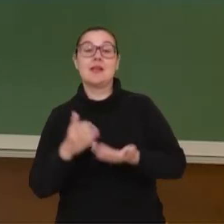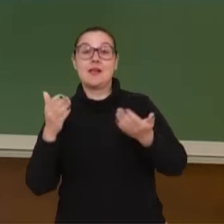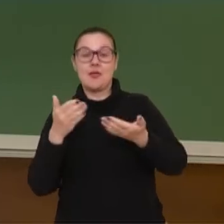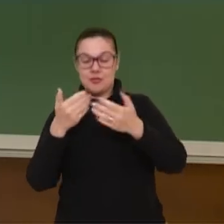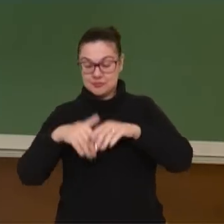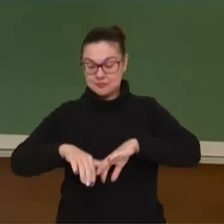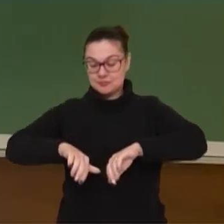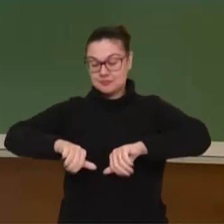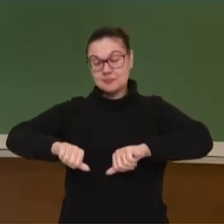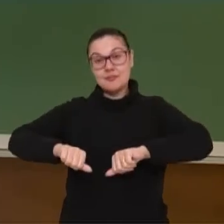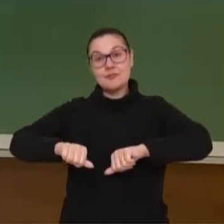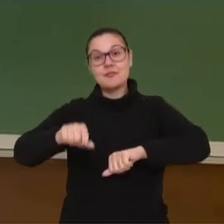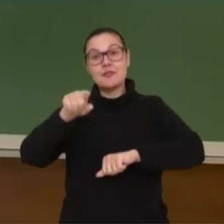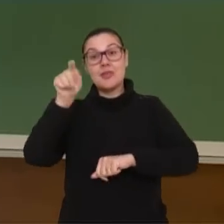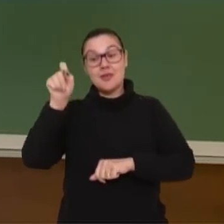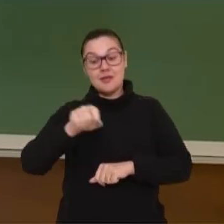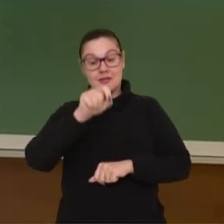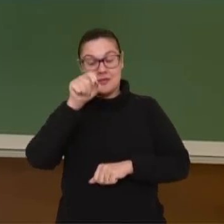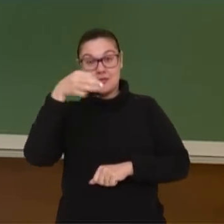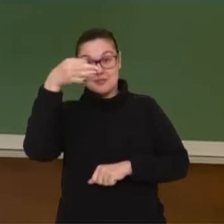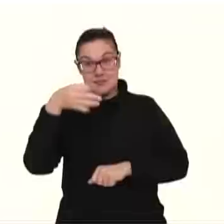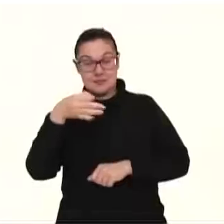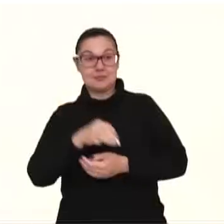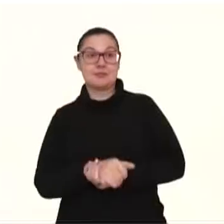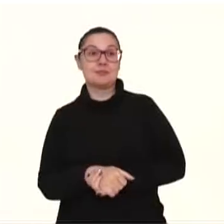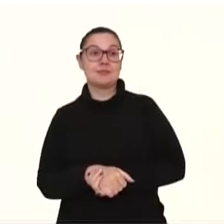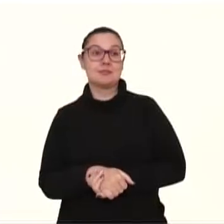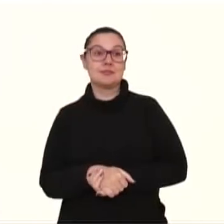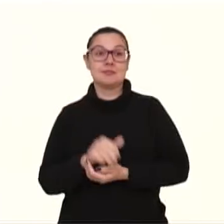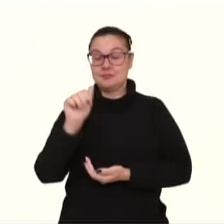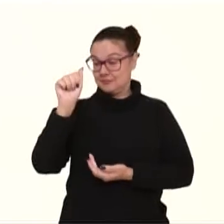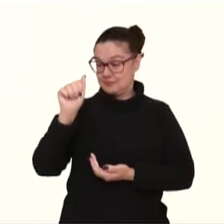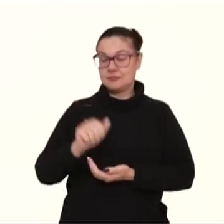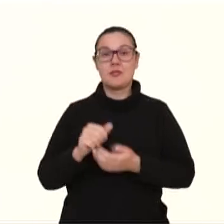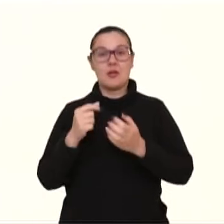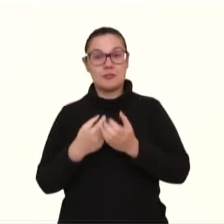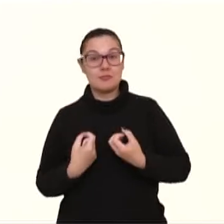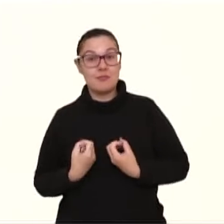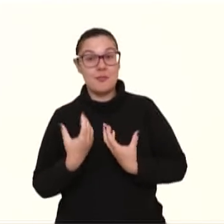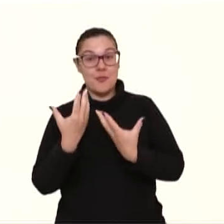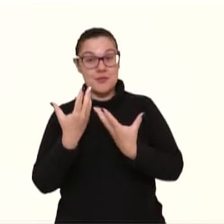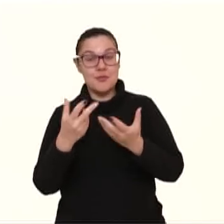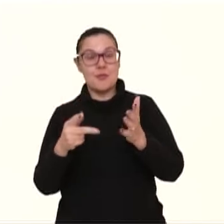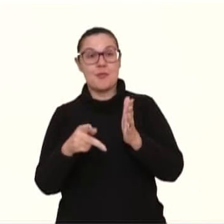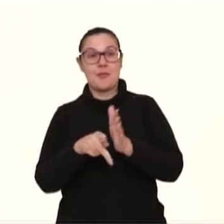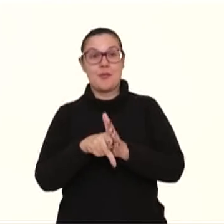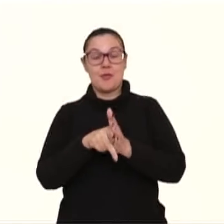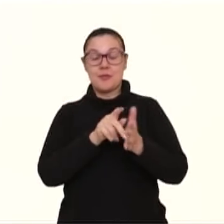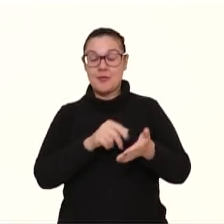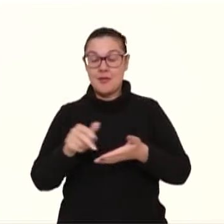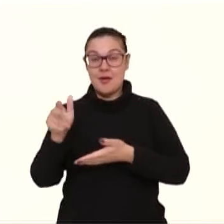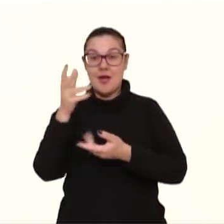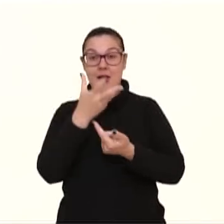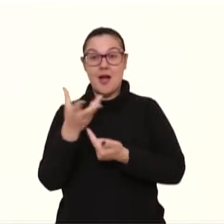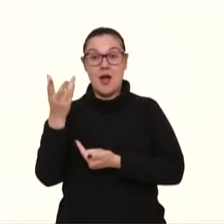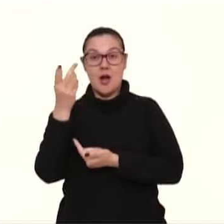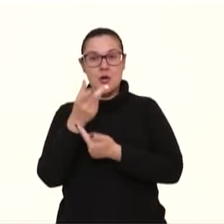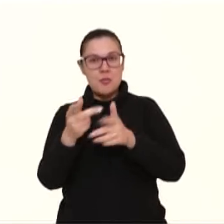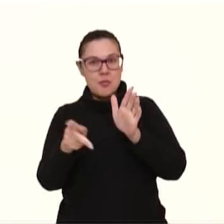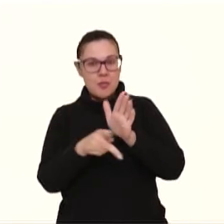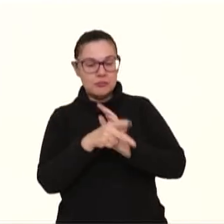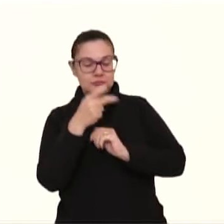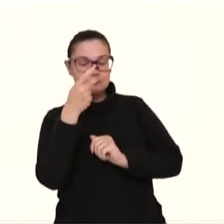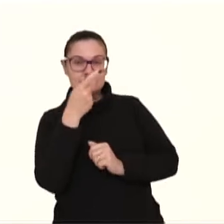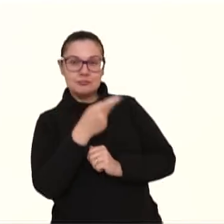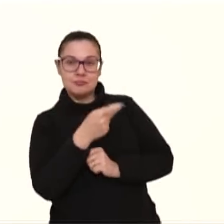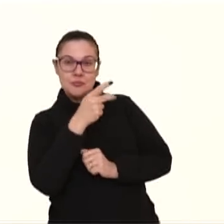sobre a ciranda, assinale a alternativa correta. A. É uma manifestação artística típica